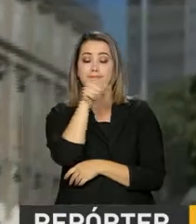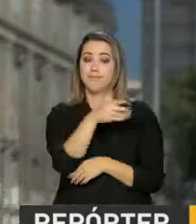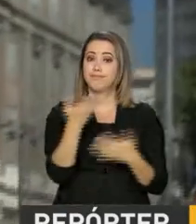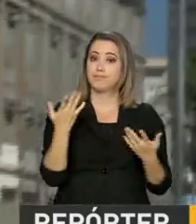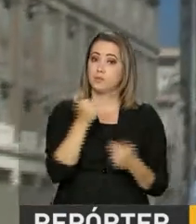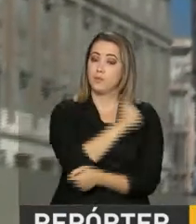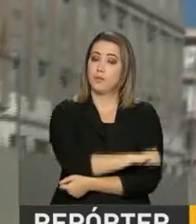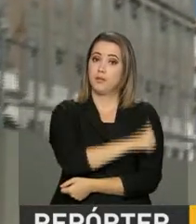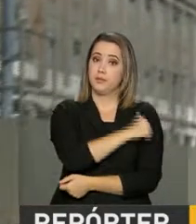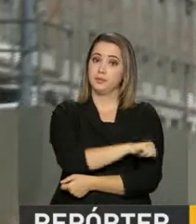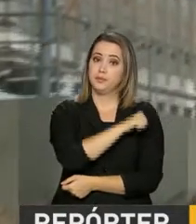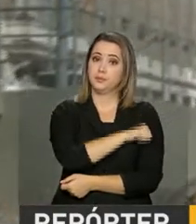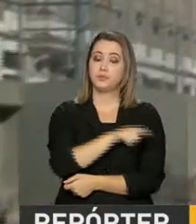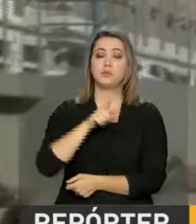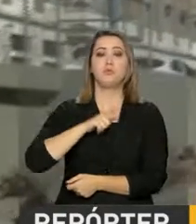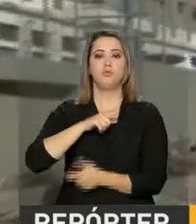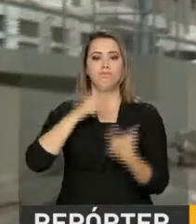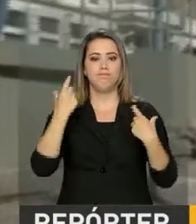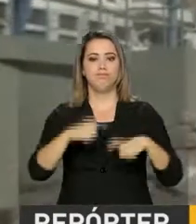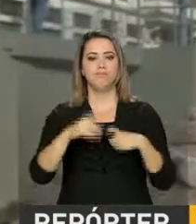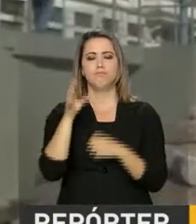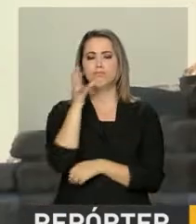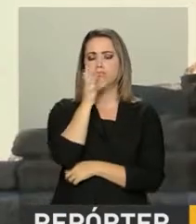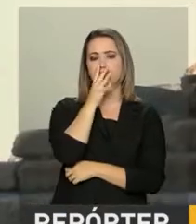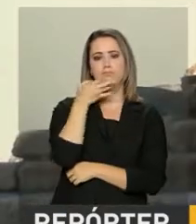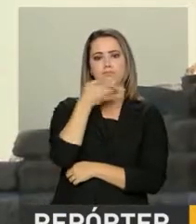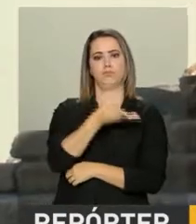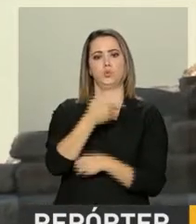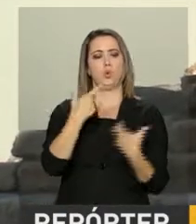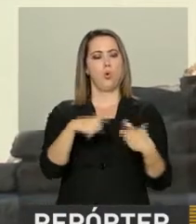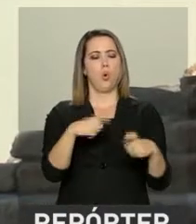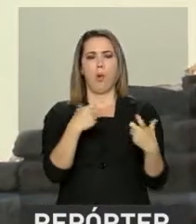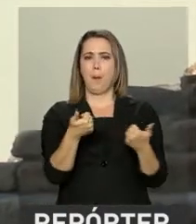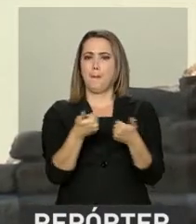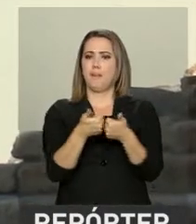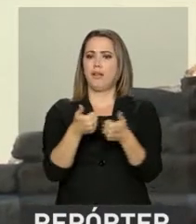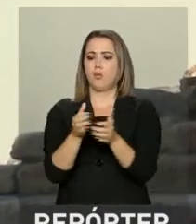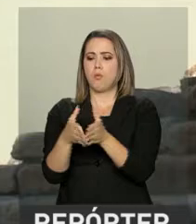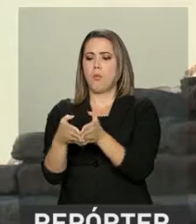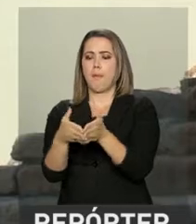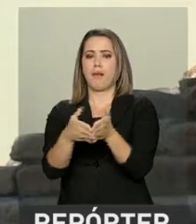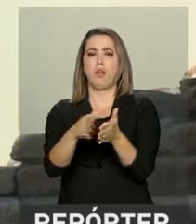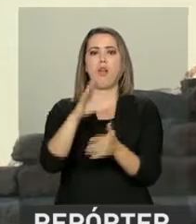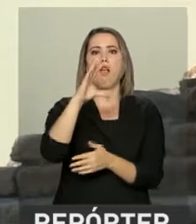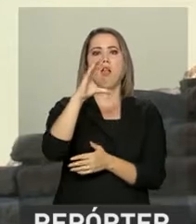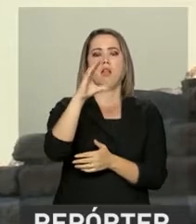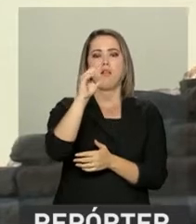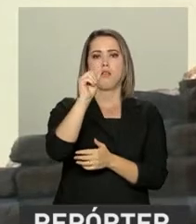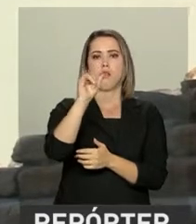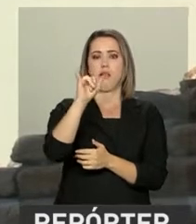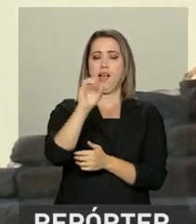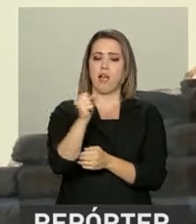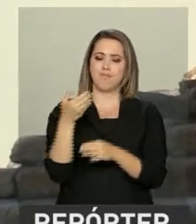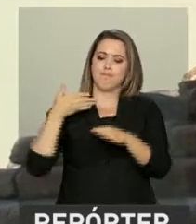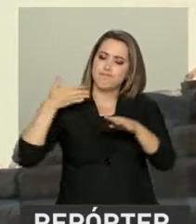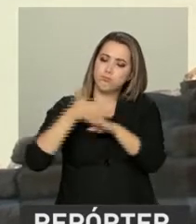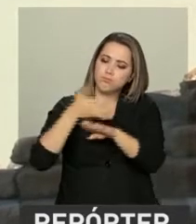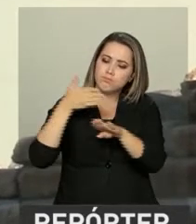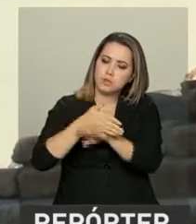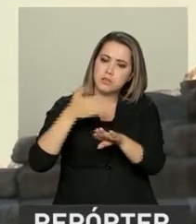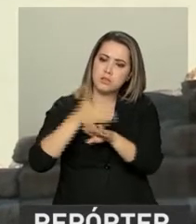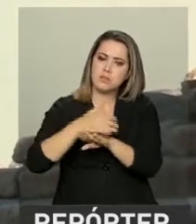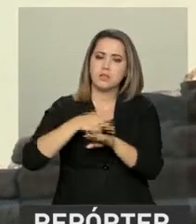janeiro tem um lugar que chama a atenção o cais do valongo foi a principal porta de entrada de africanos trazidos à